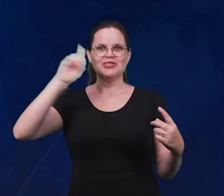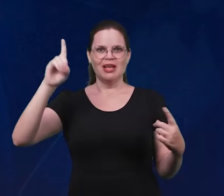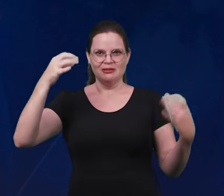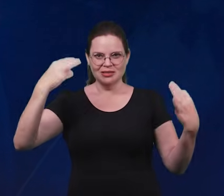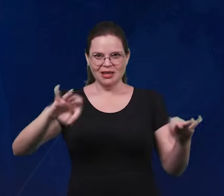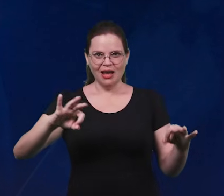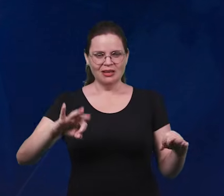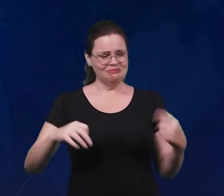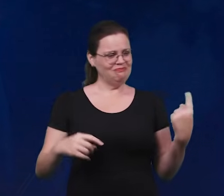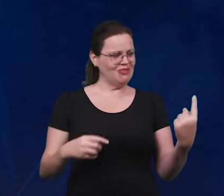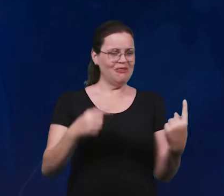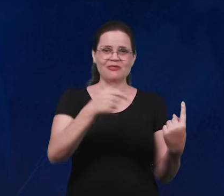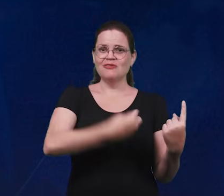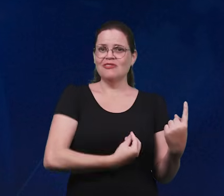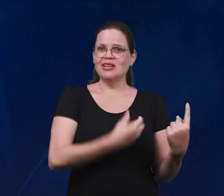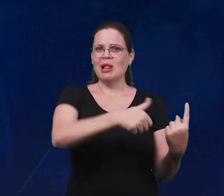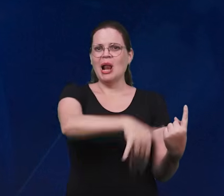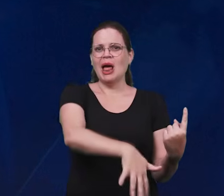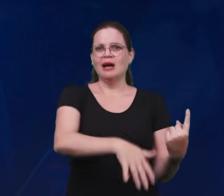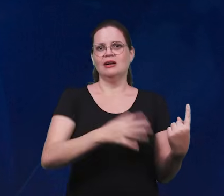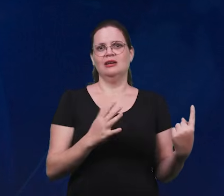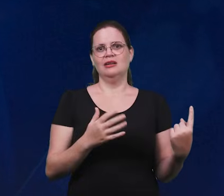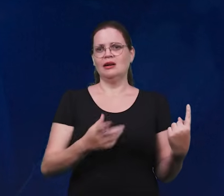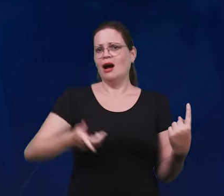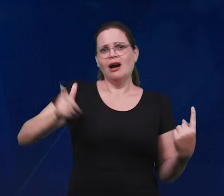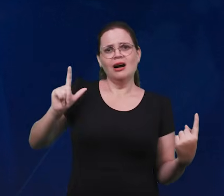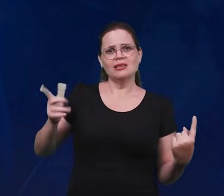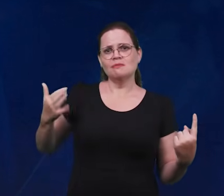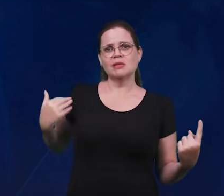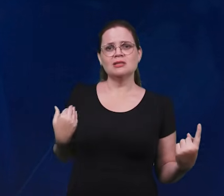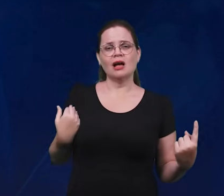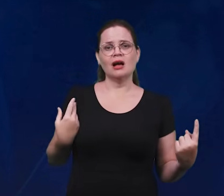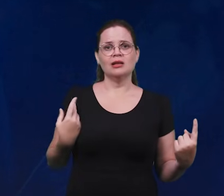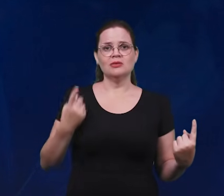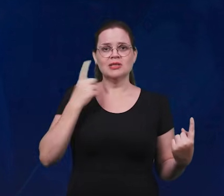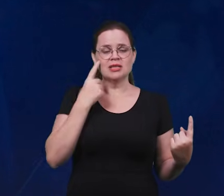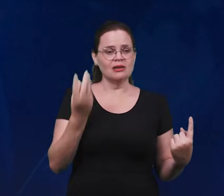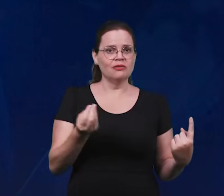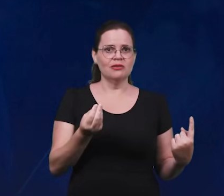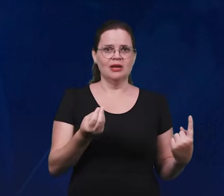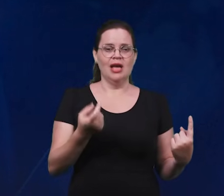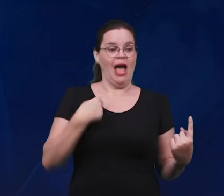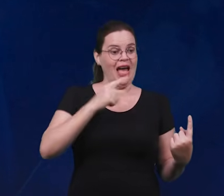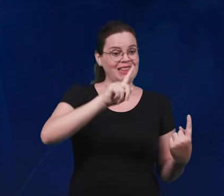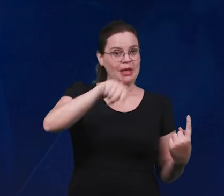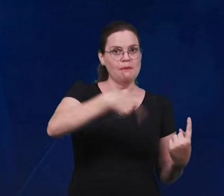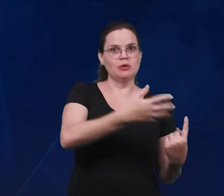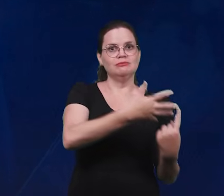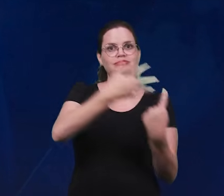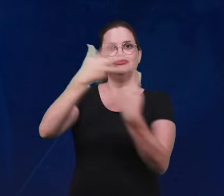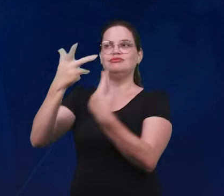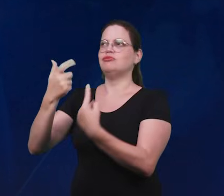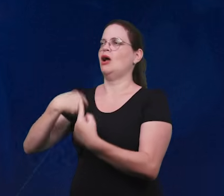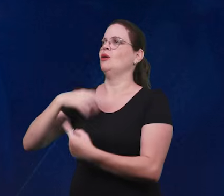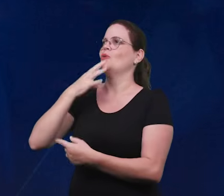Jesus e antes de nos rendermos aos pés dele para tê-lo como nosso Salvador. Lembrando